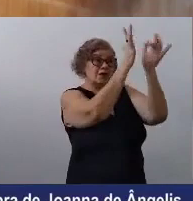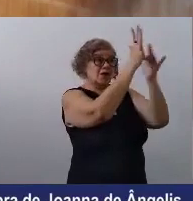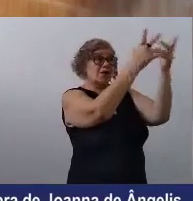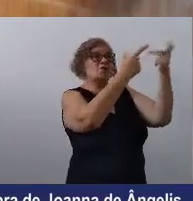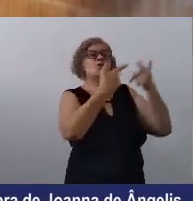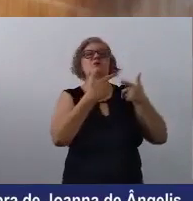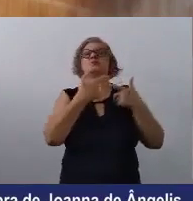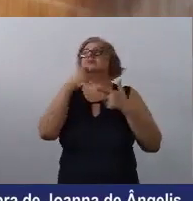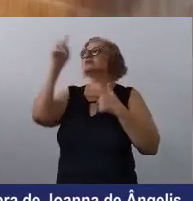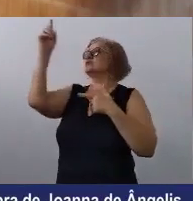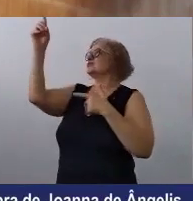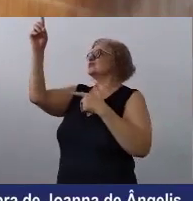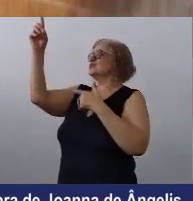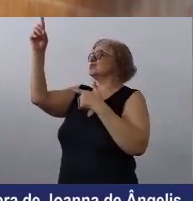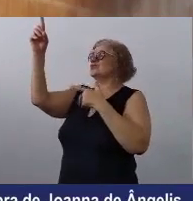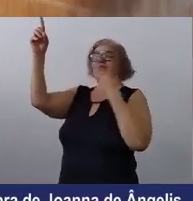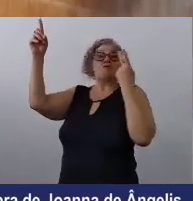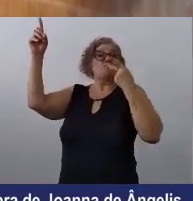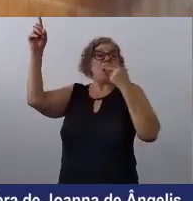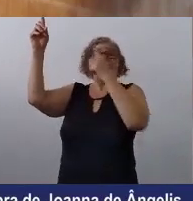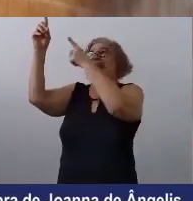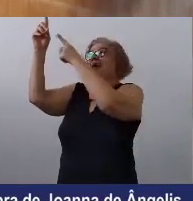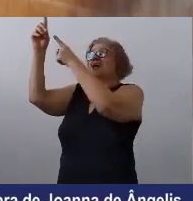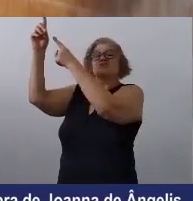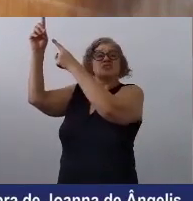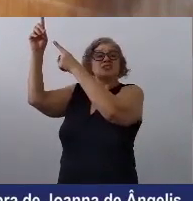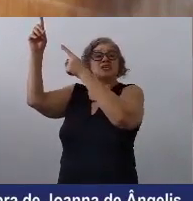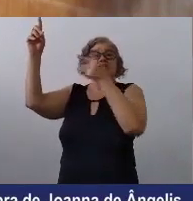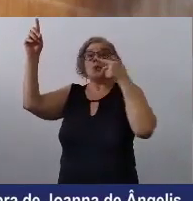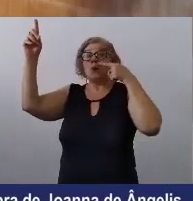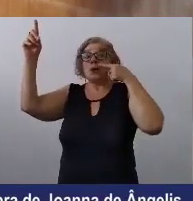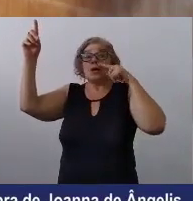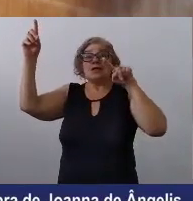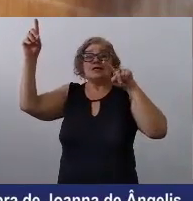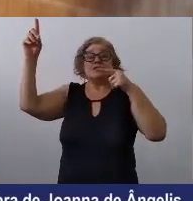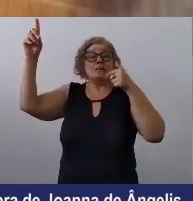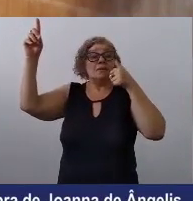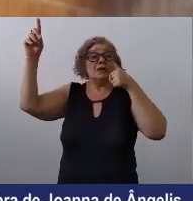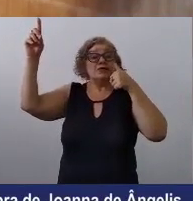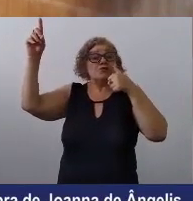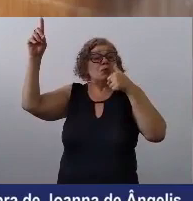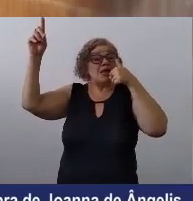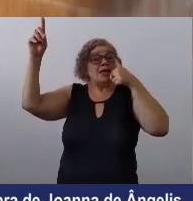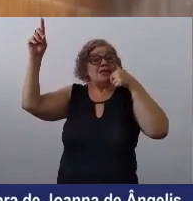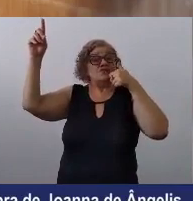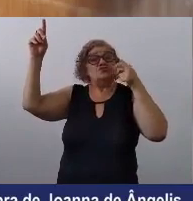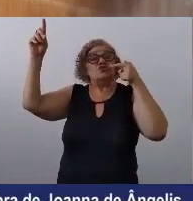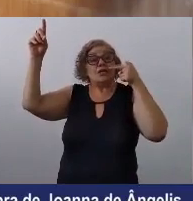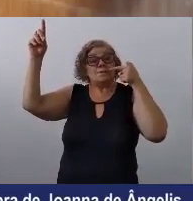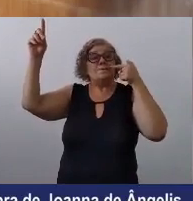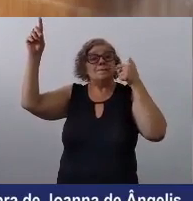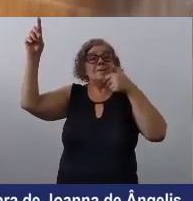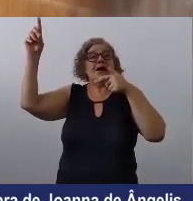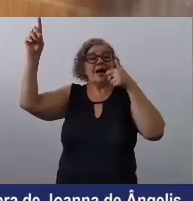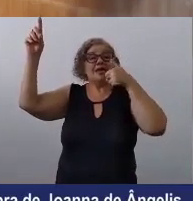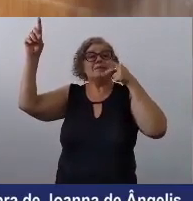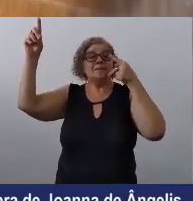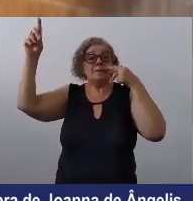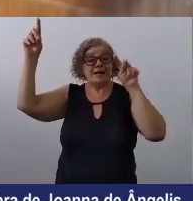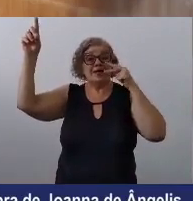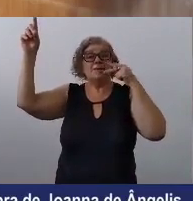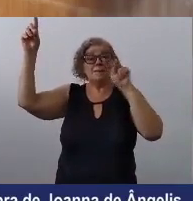se refere a Deus chamando-o de Pai, trazendo a prece do Pai Nosso,